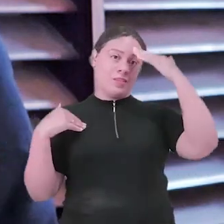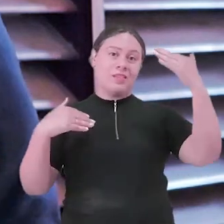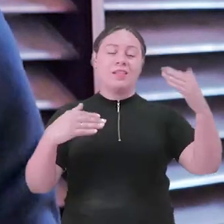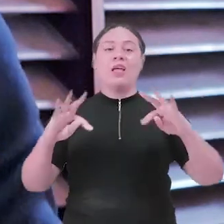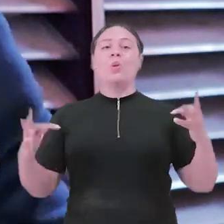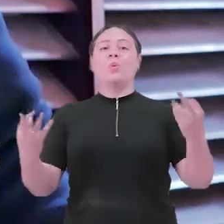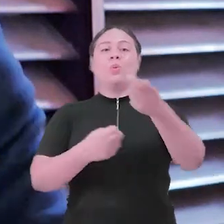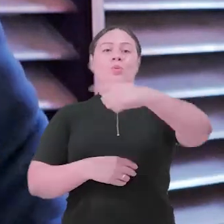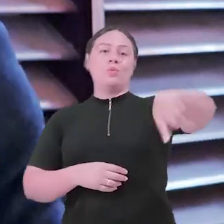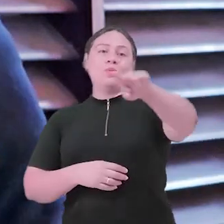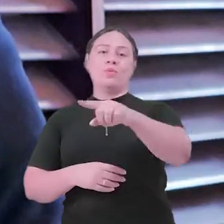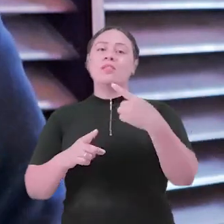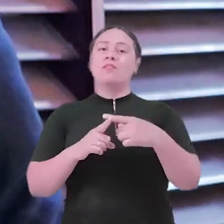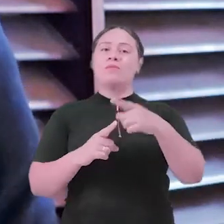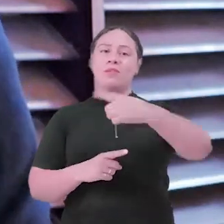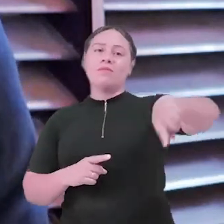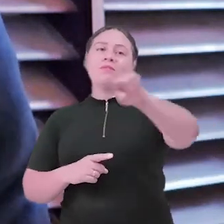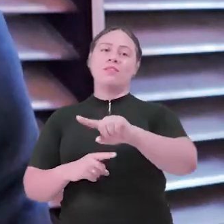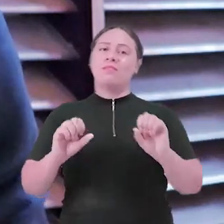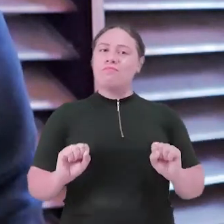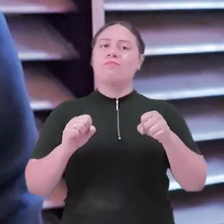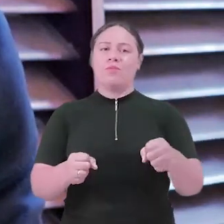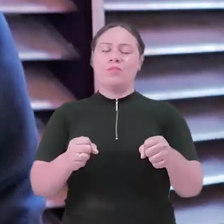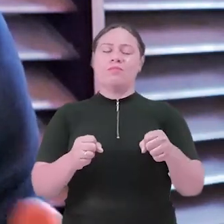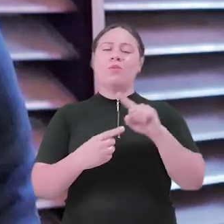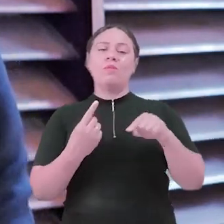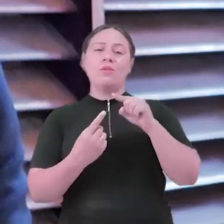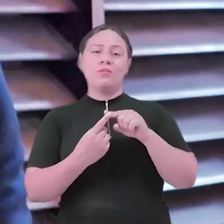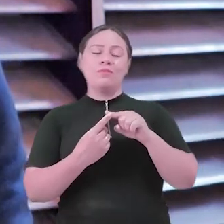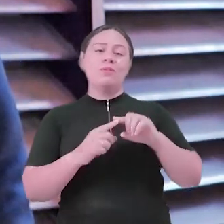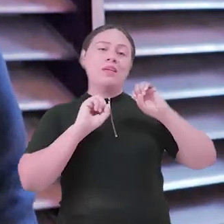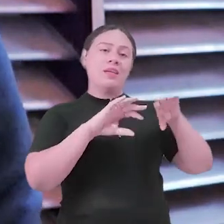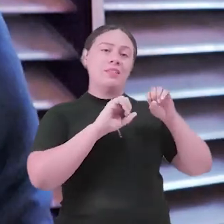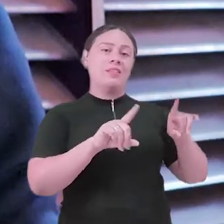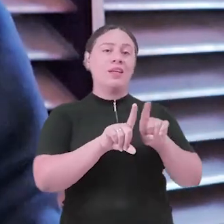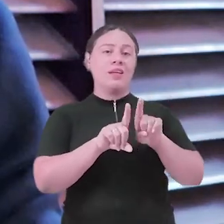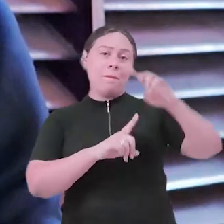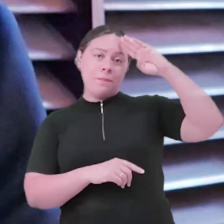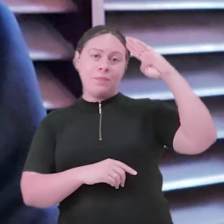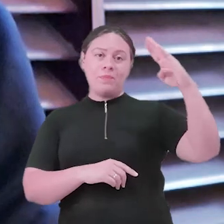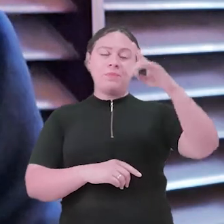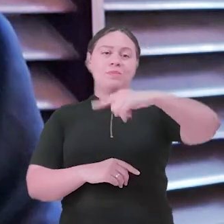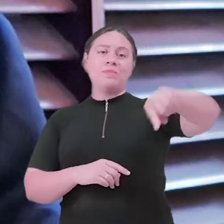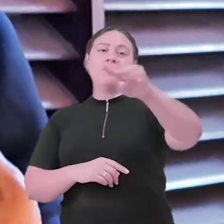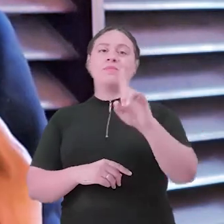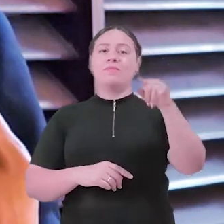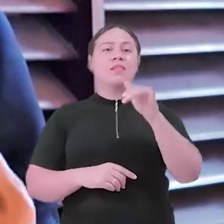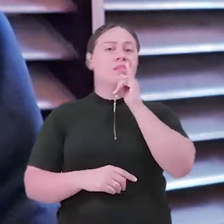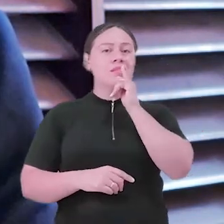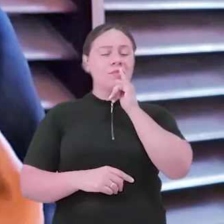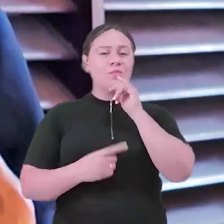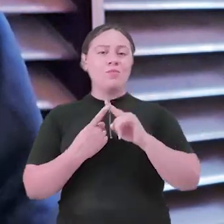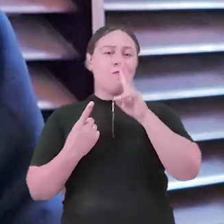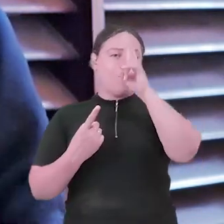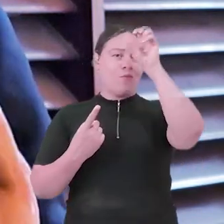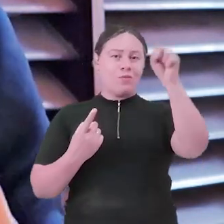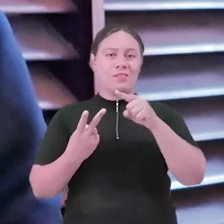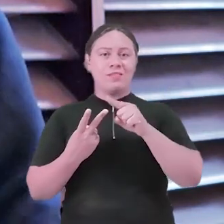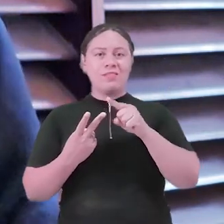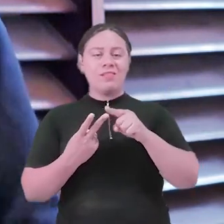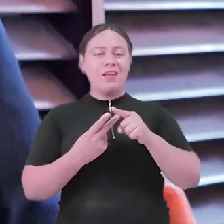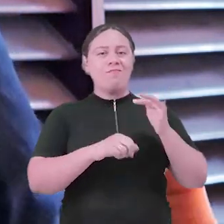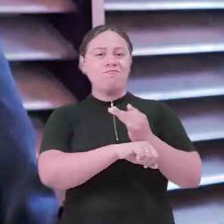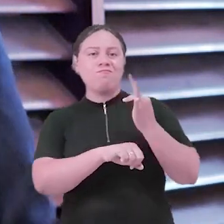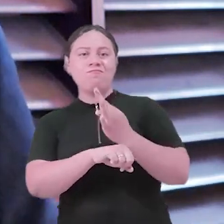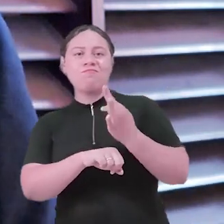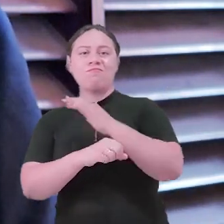especial, agradecemos a todos vocês por se dedicarem não apenas a ensinar, mas principalmente por serem exemplo de